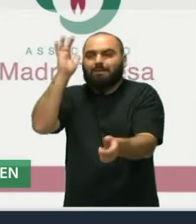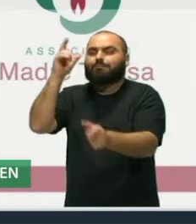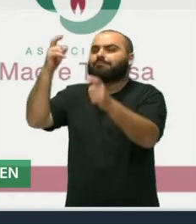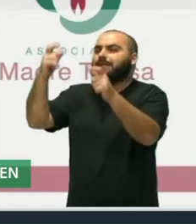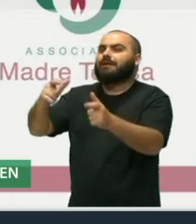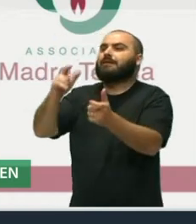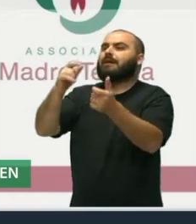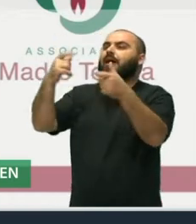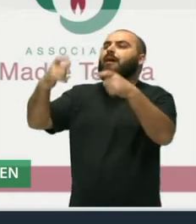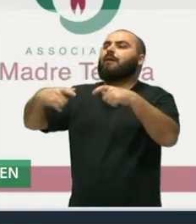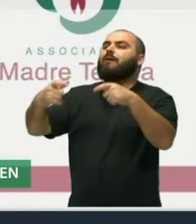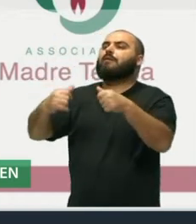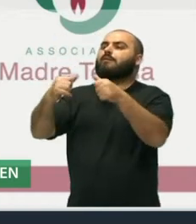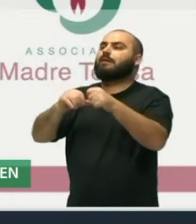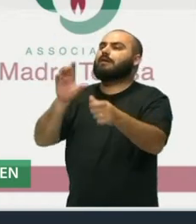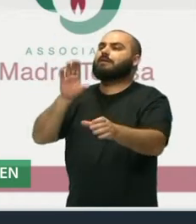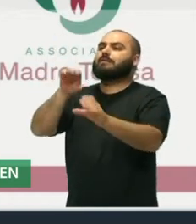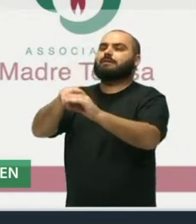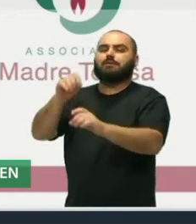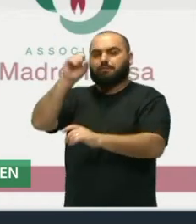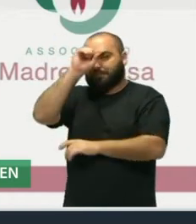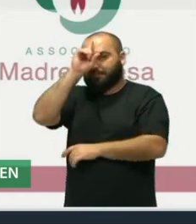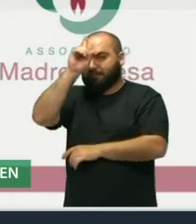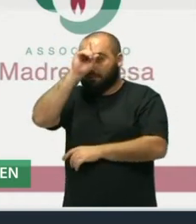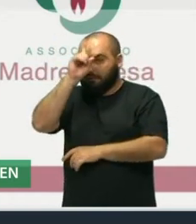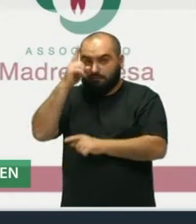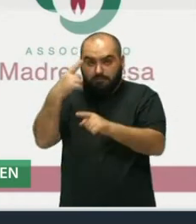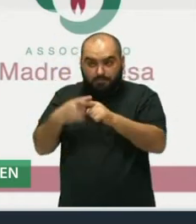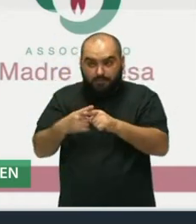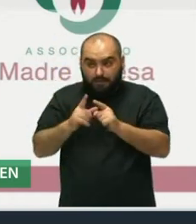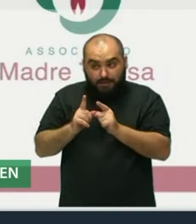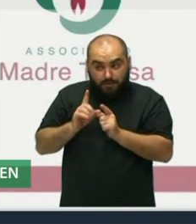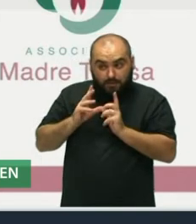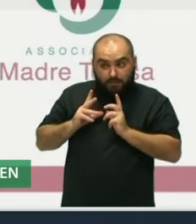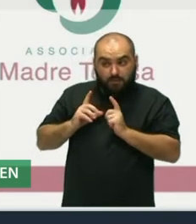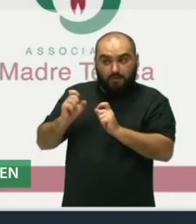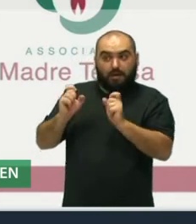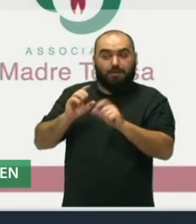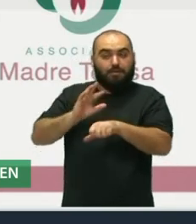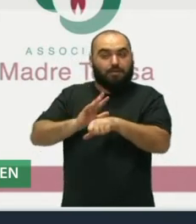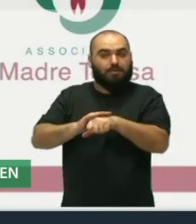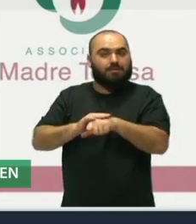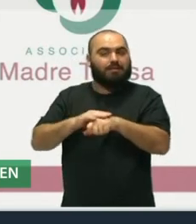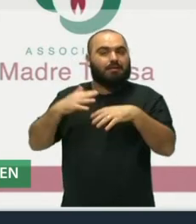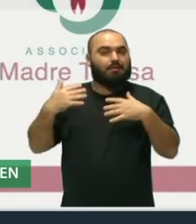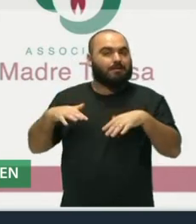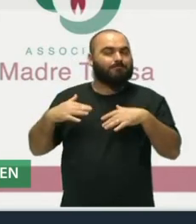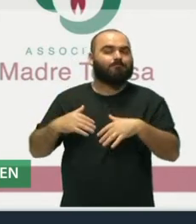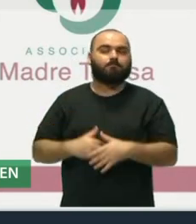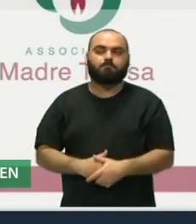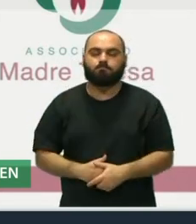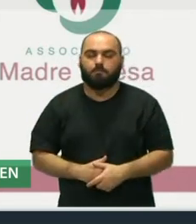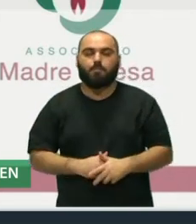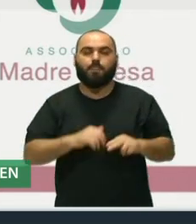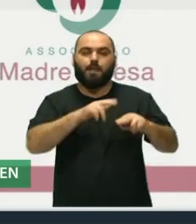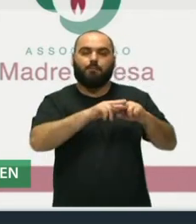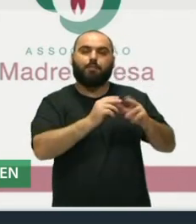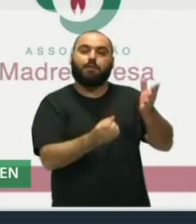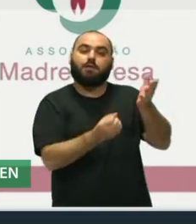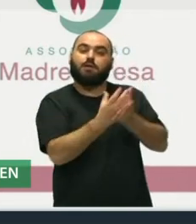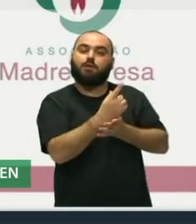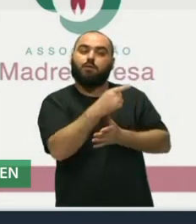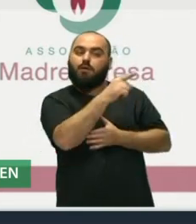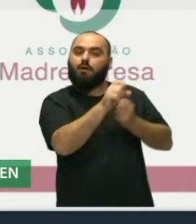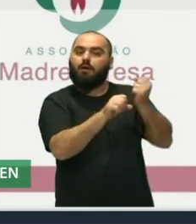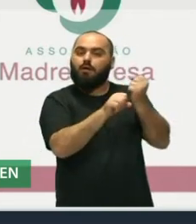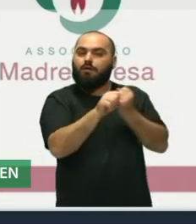aqueles pacientes dentro do hospital, até porque são todos pacientes imunossuprimidos. Então, houve a iniciativa de criar essa obra.